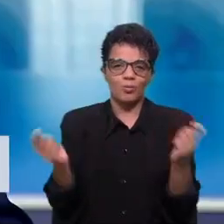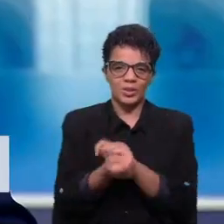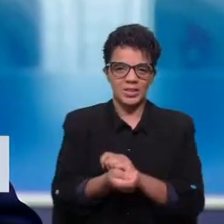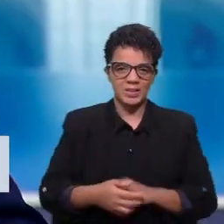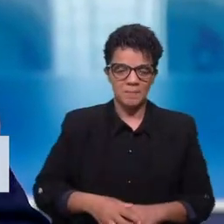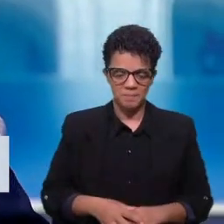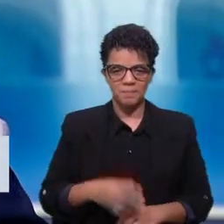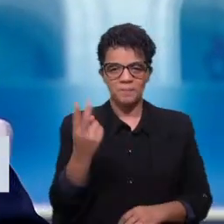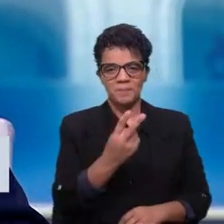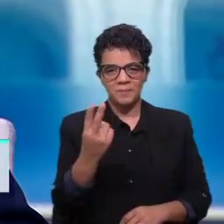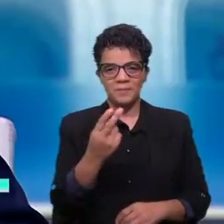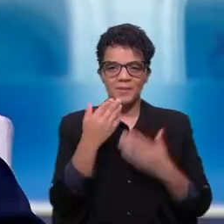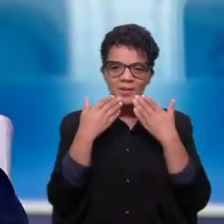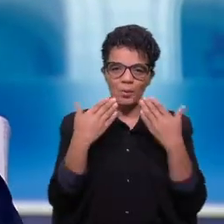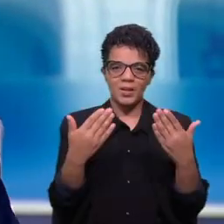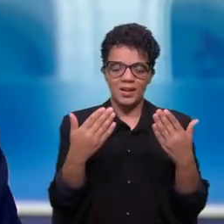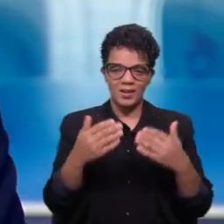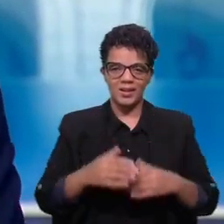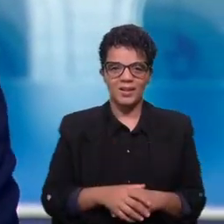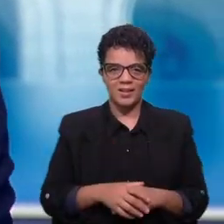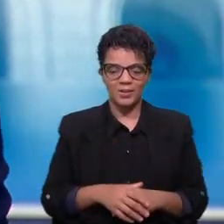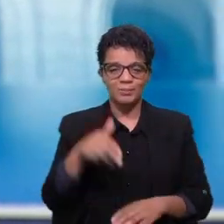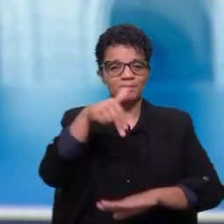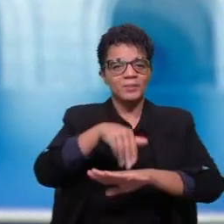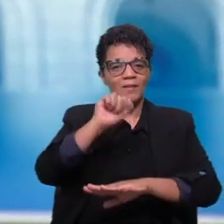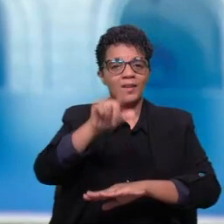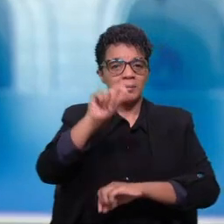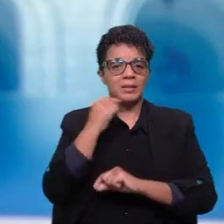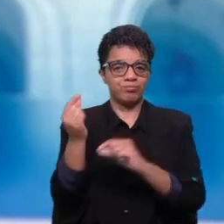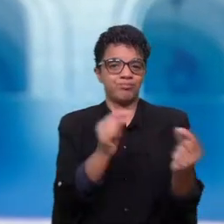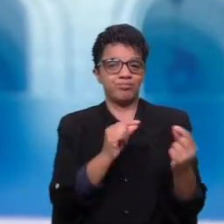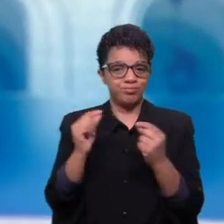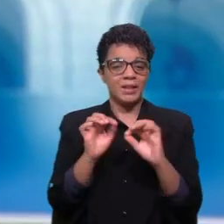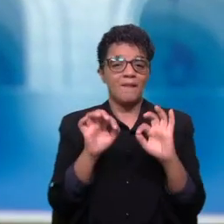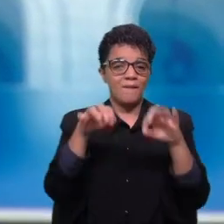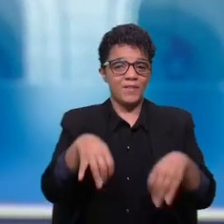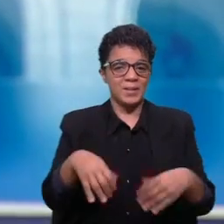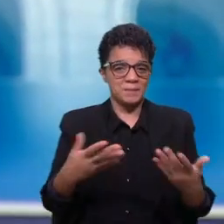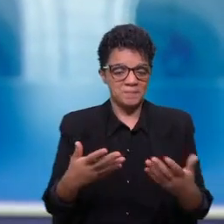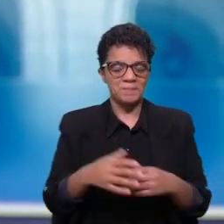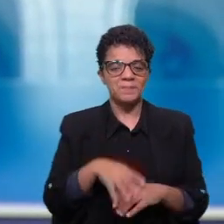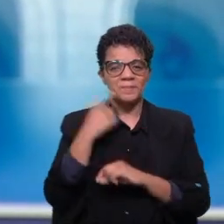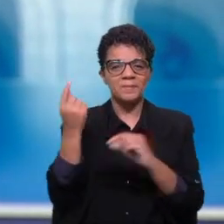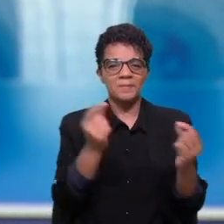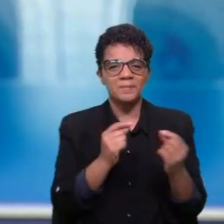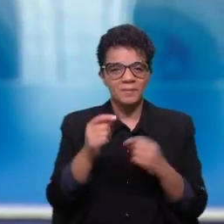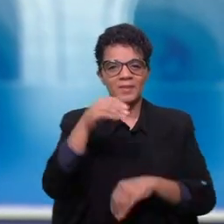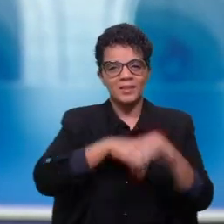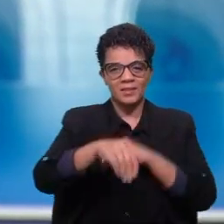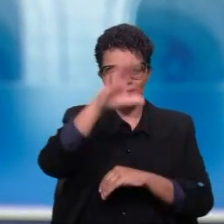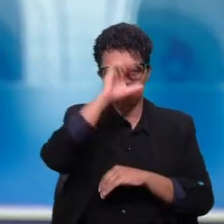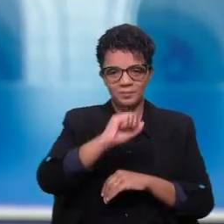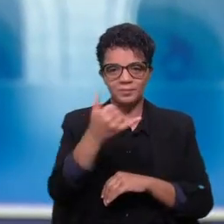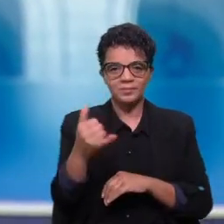Ventura luí Montenegro Muito obrigado aos dois pela vossa presença e por este debate termina aqui mais um debate destas legislativas